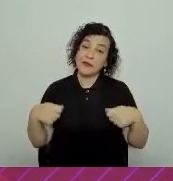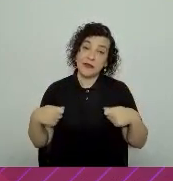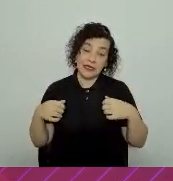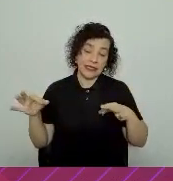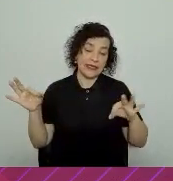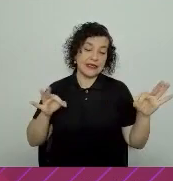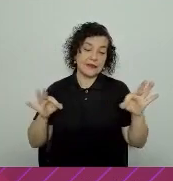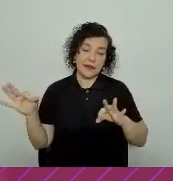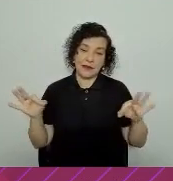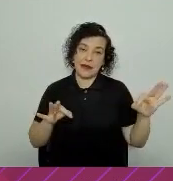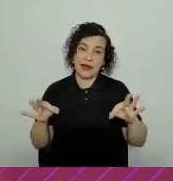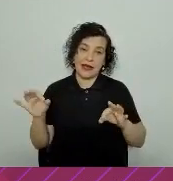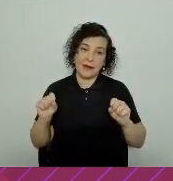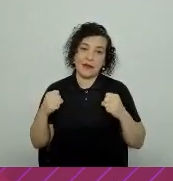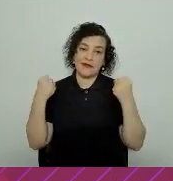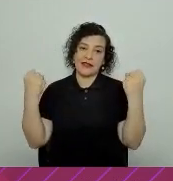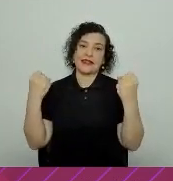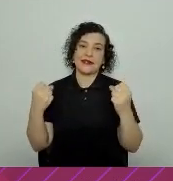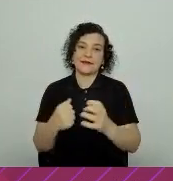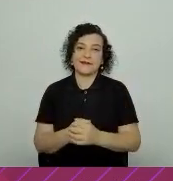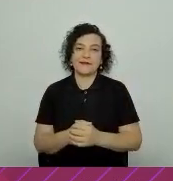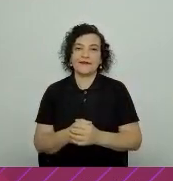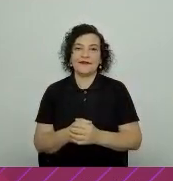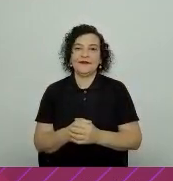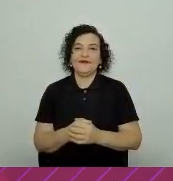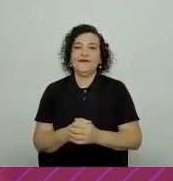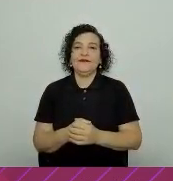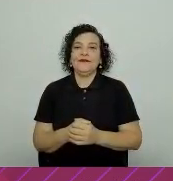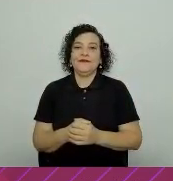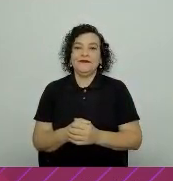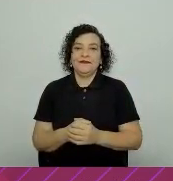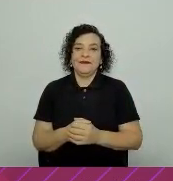para e é isso gente